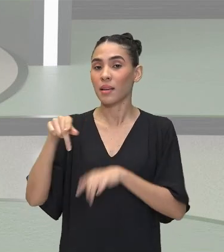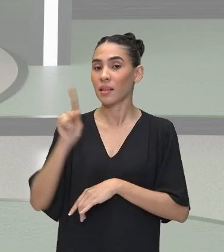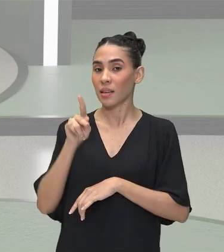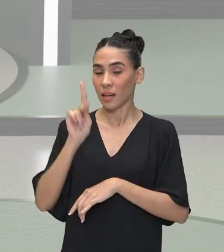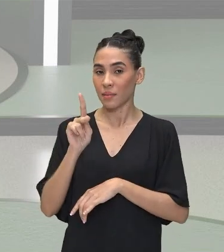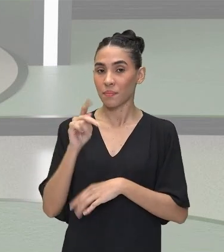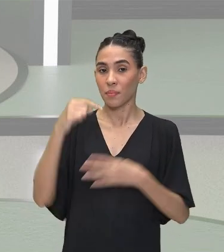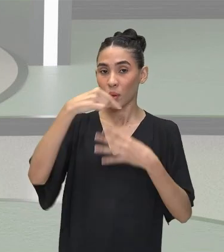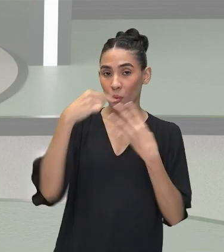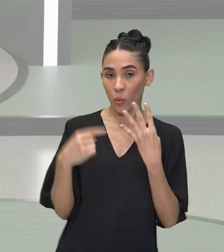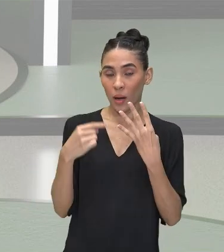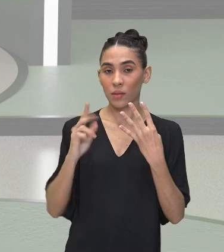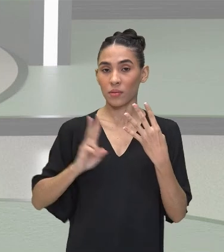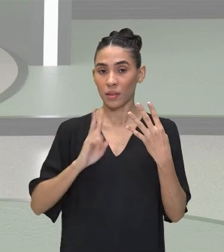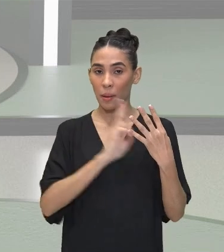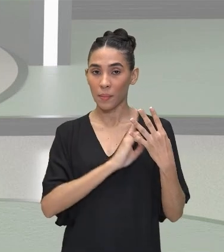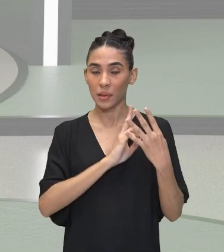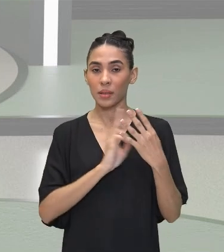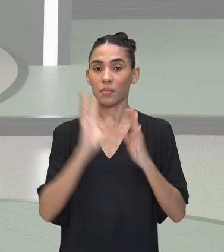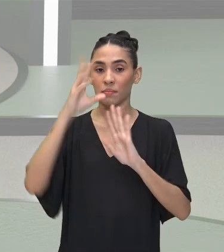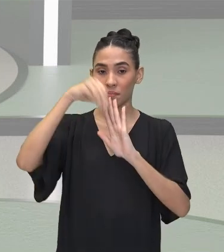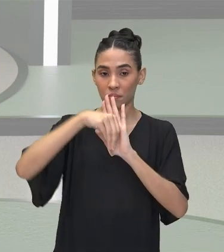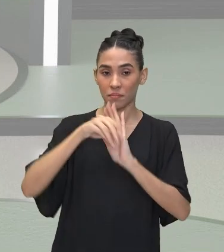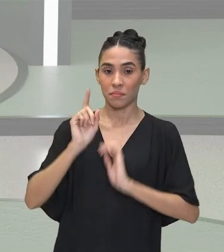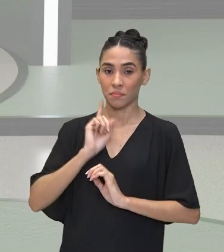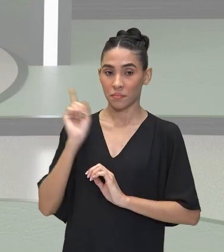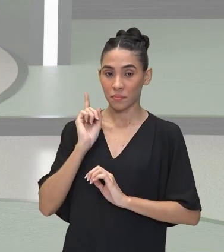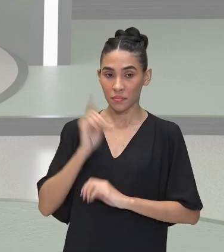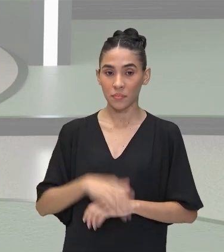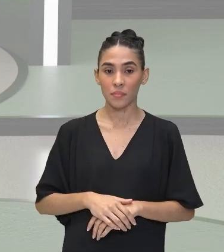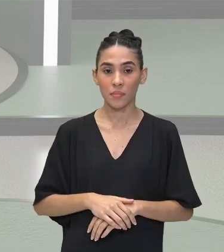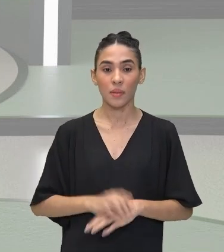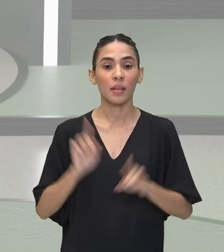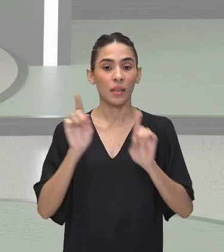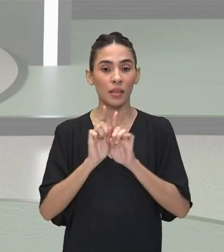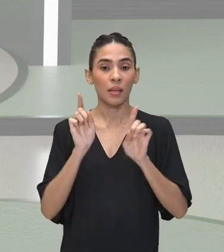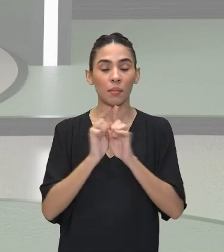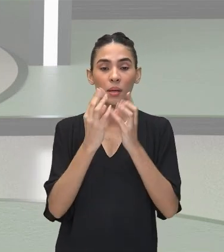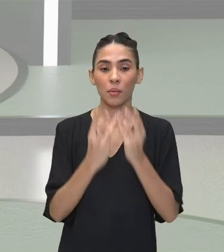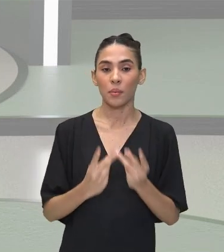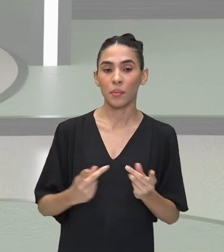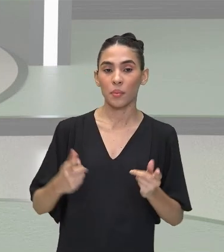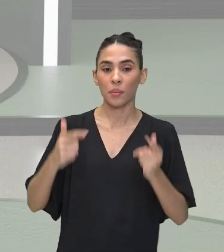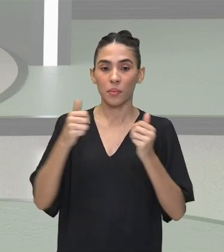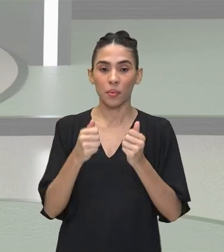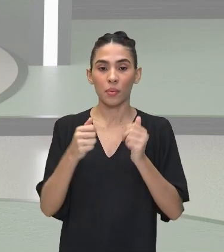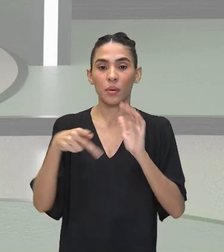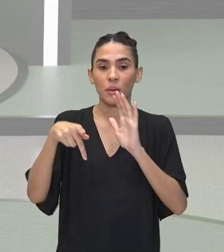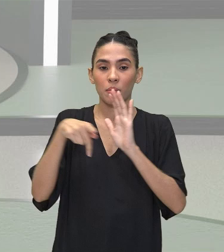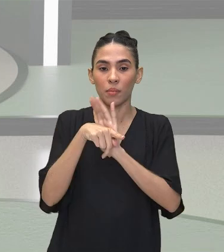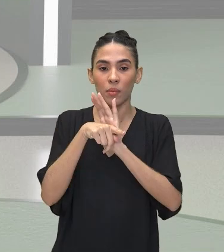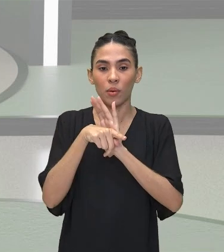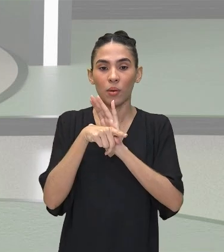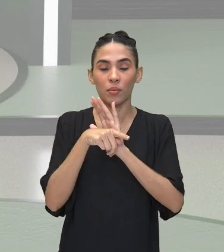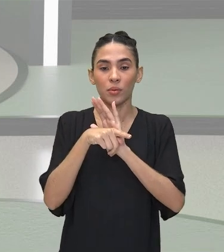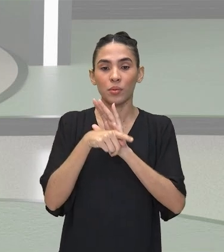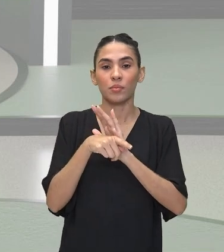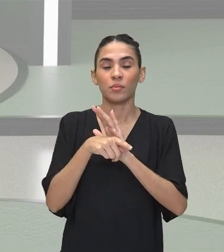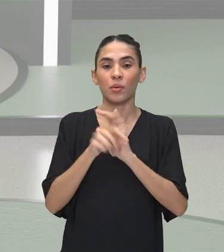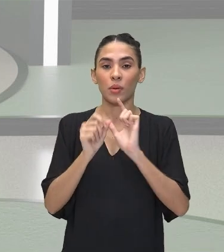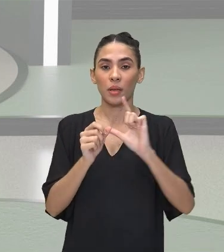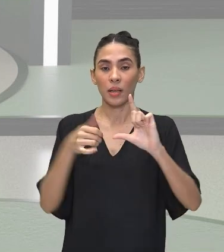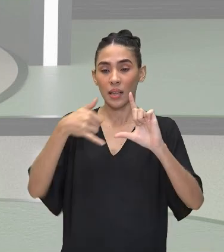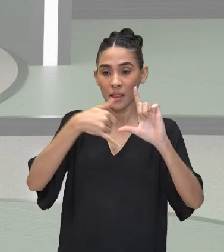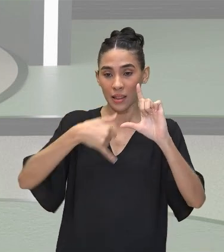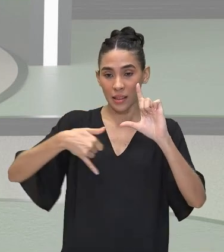4 vitaminas que são lipossolúveis. E elas são absorvidas e transportadas juntamente com os